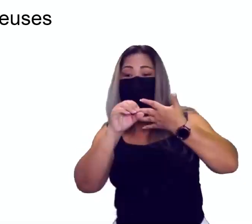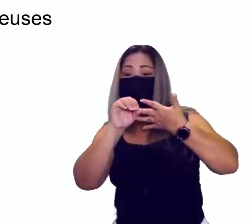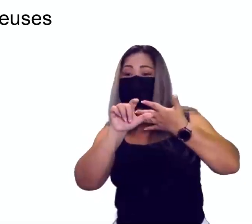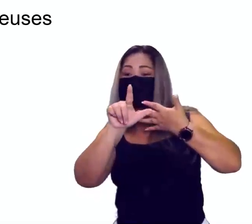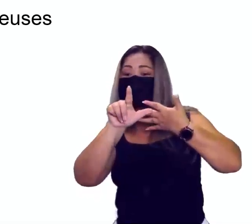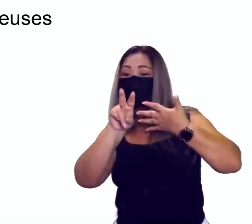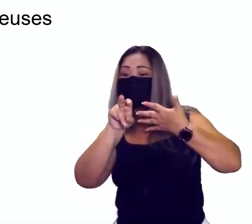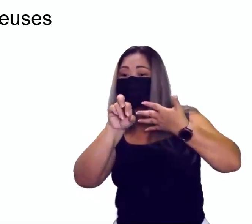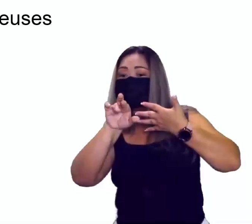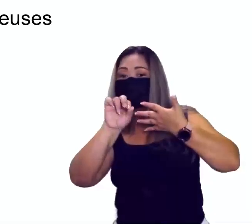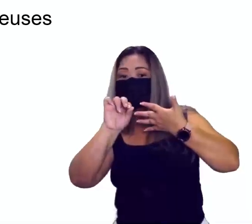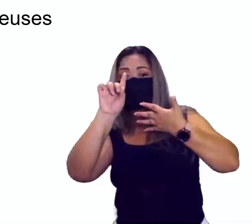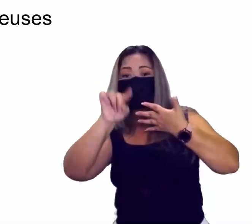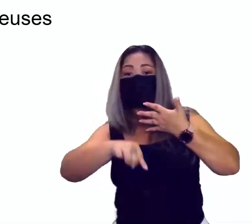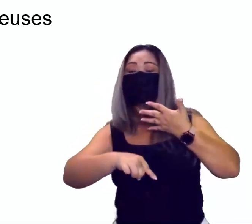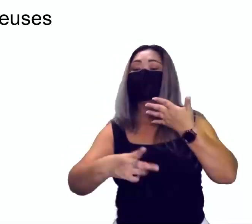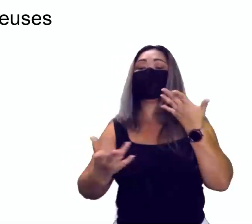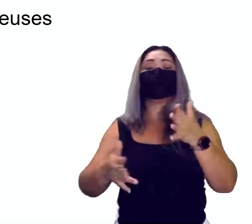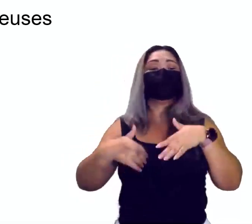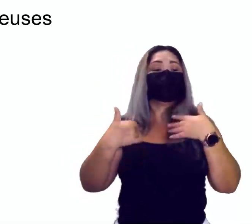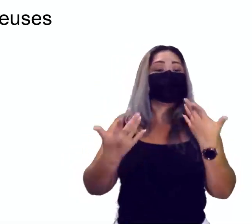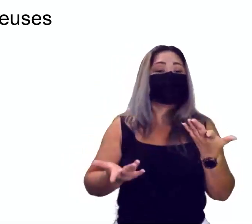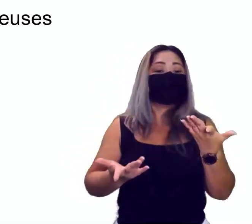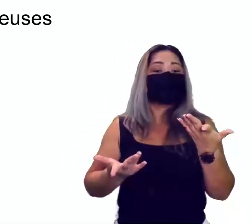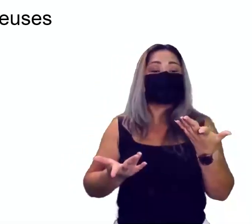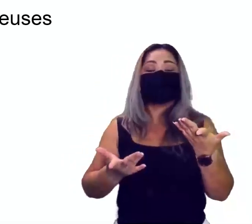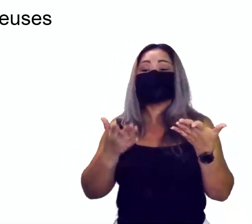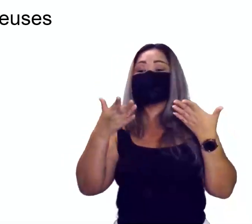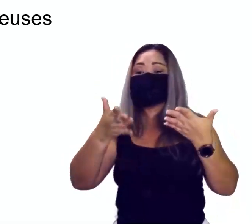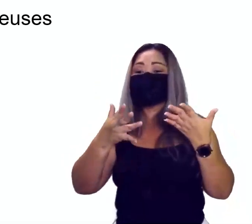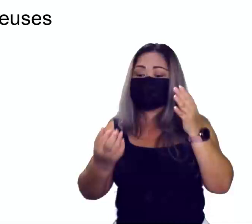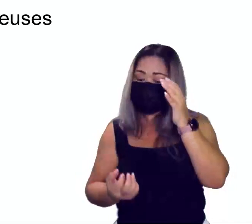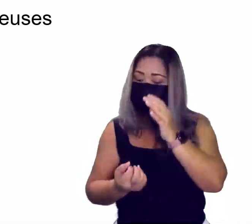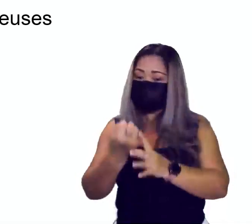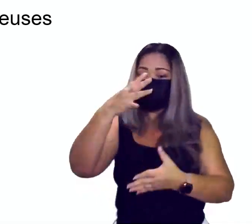Agora a pergunta é, sobre a criação do mundo,